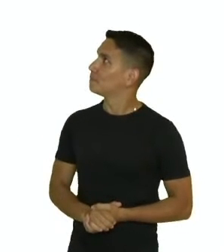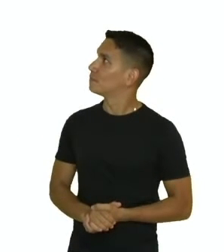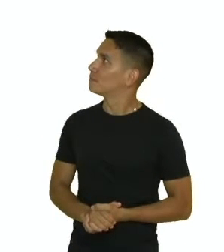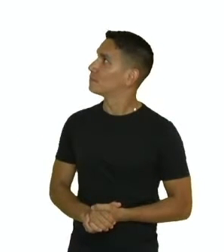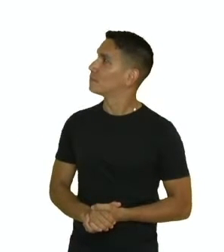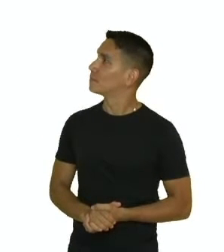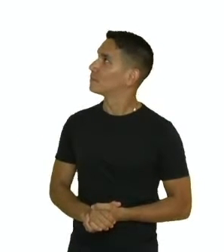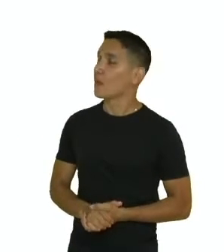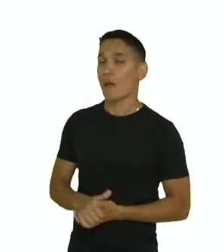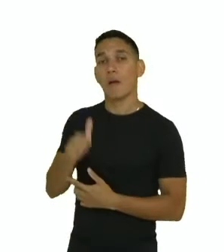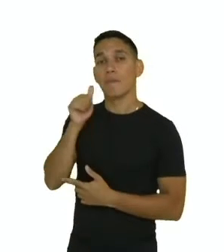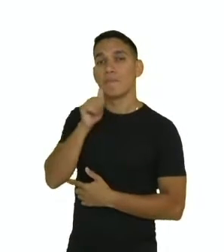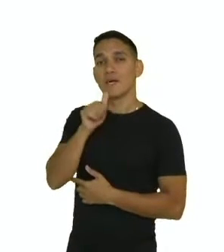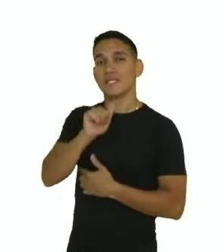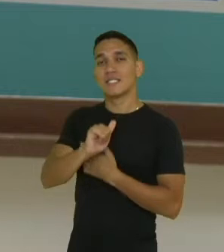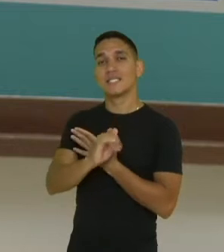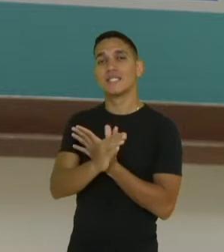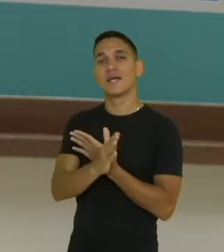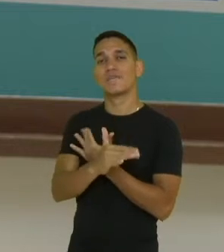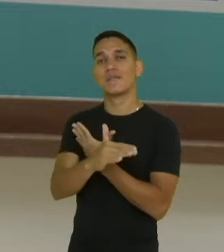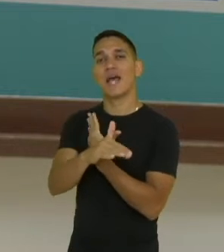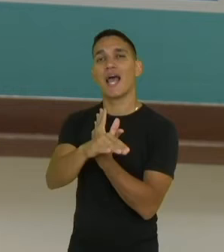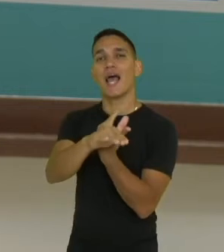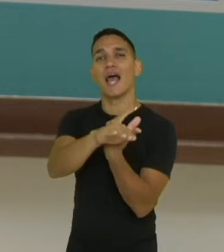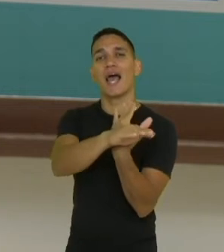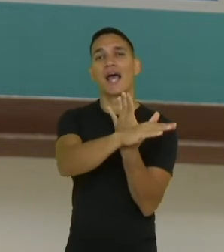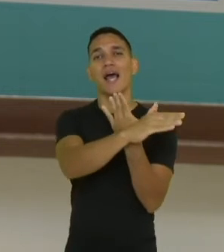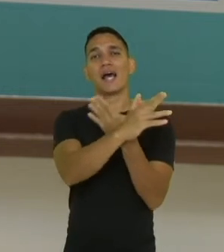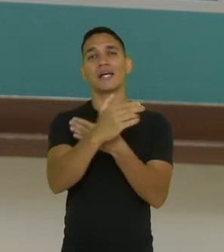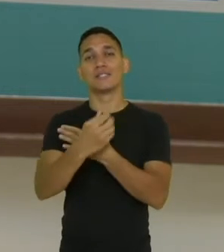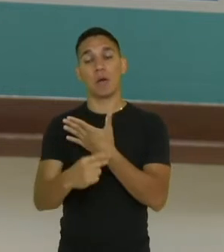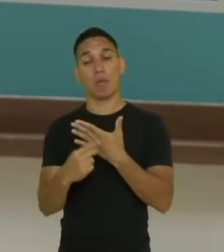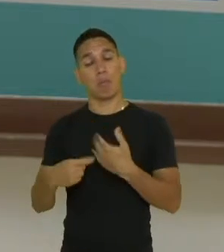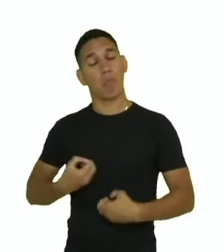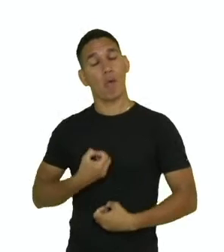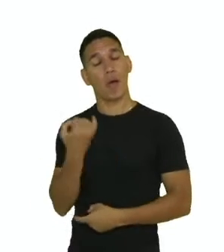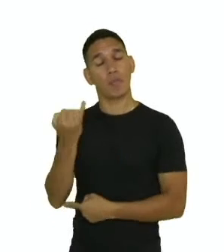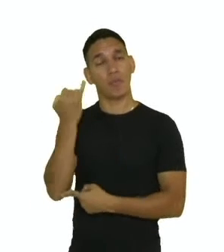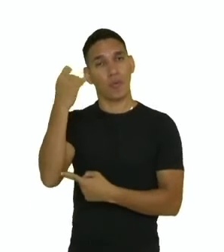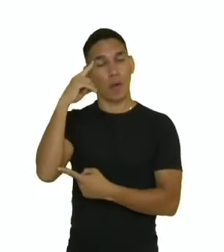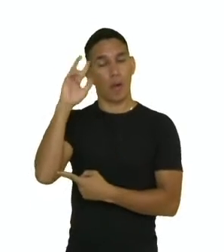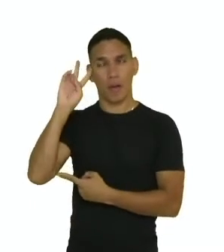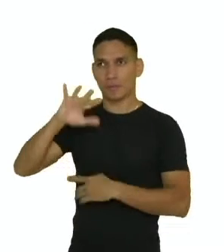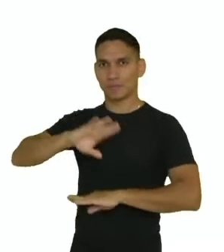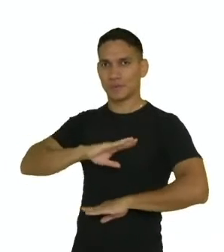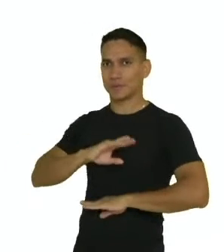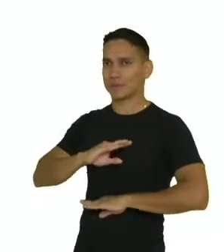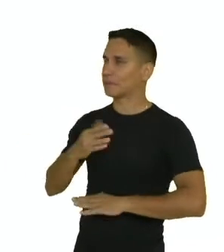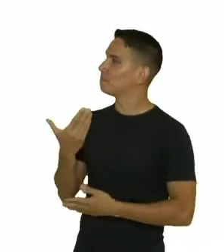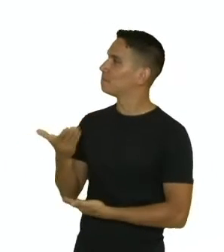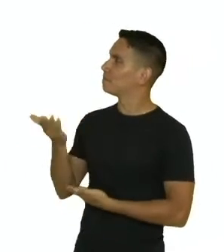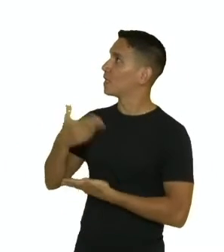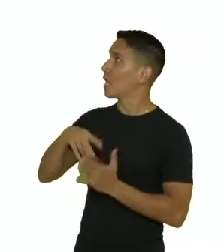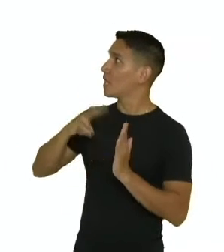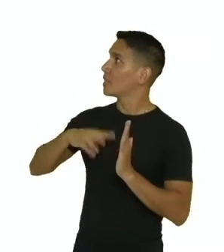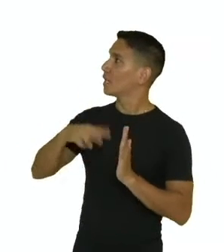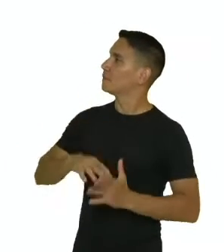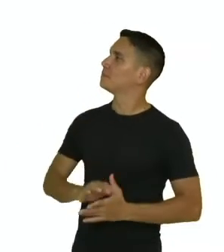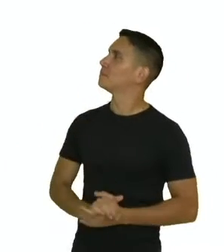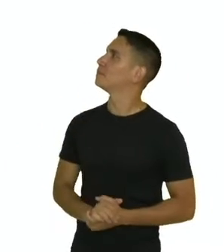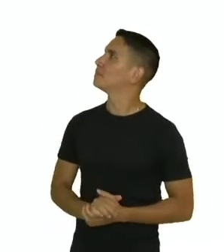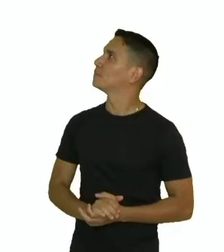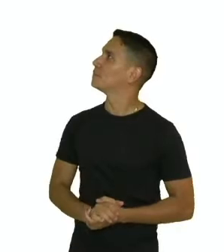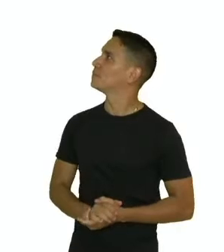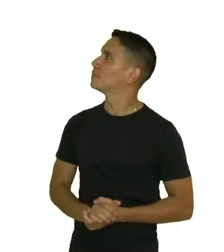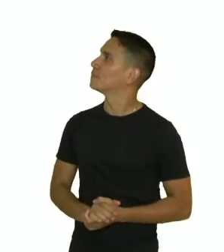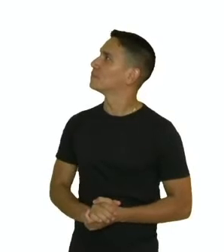de um poeta importantíssimo para o cenário brasileiro. Menina Passarinho, que tão de